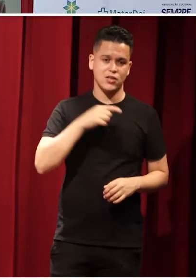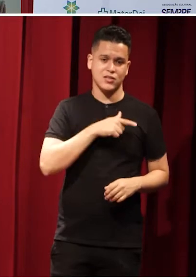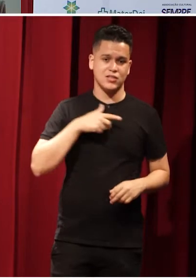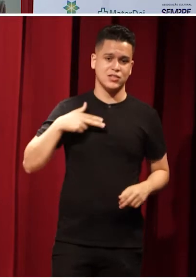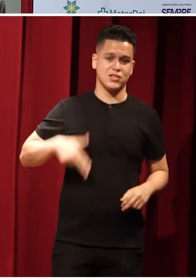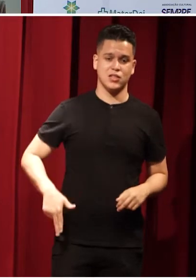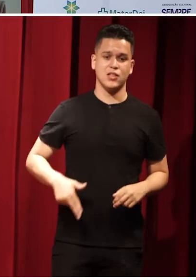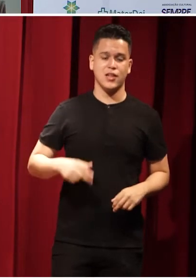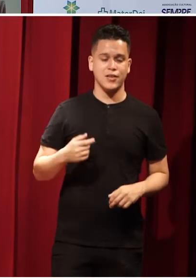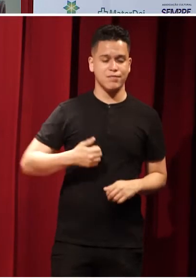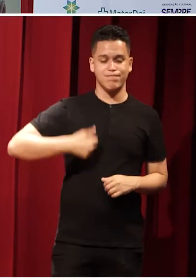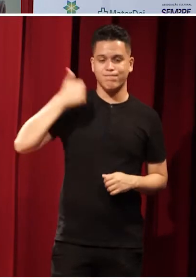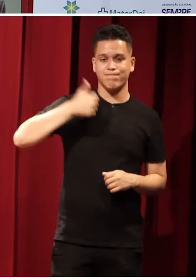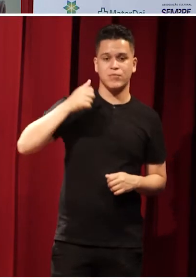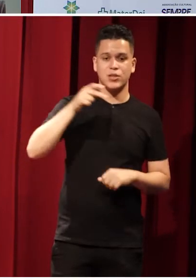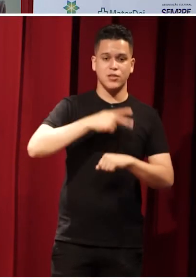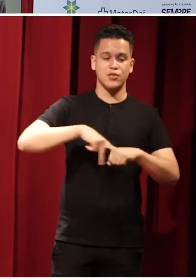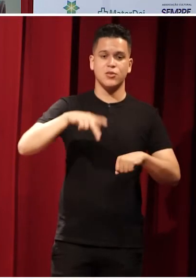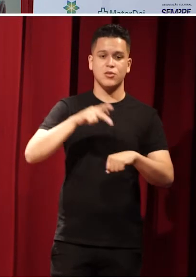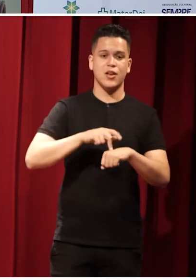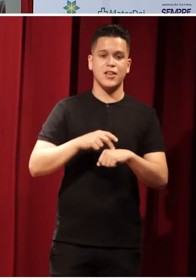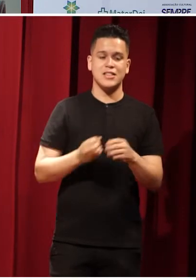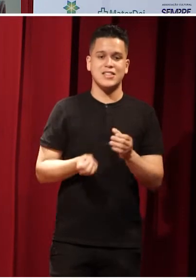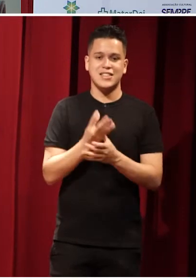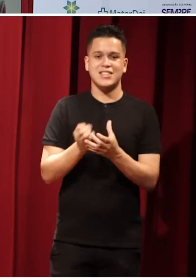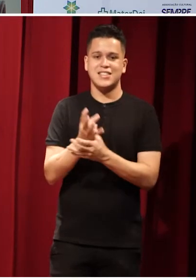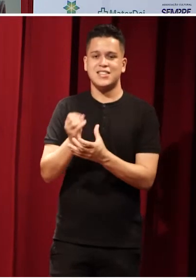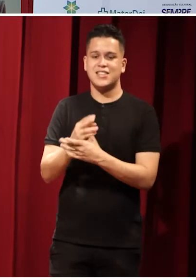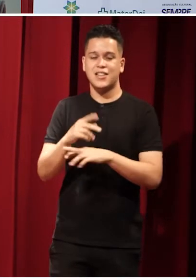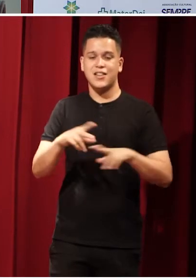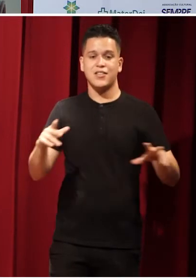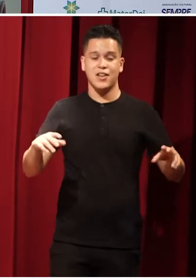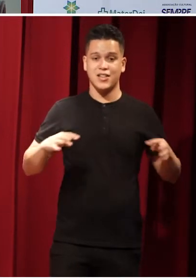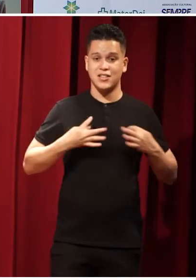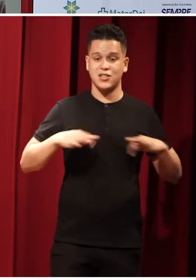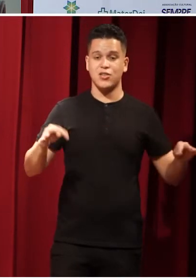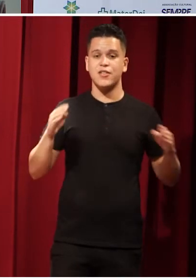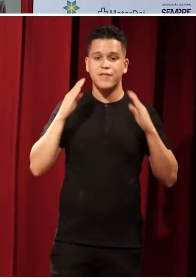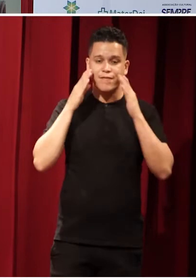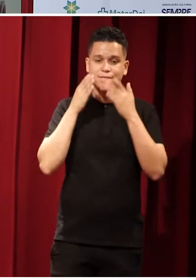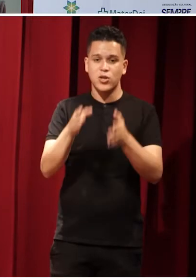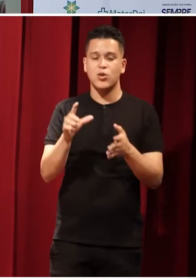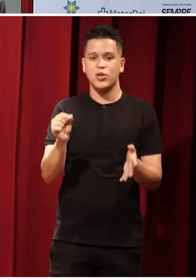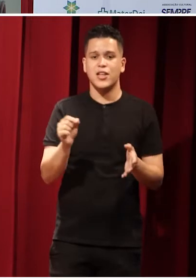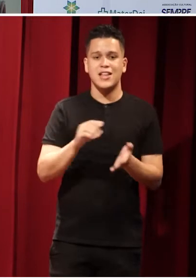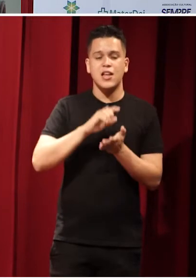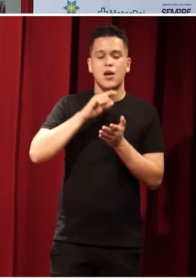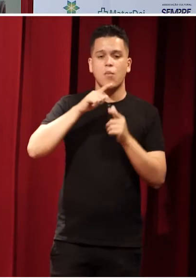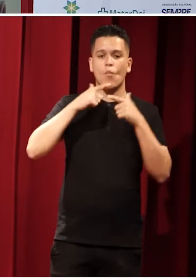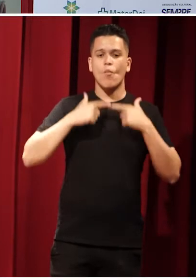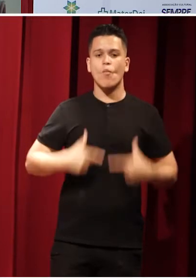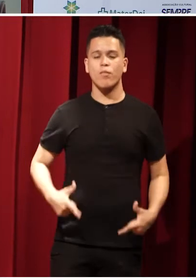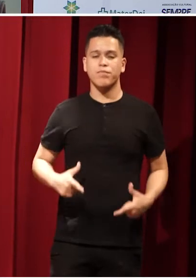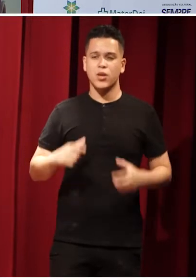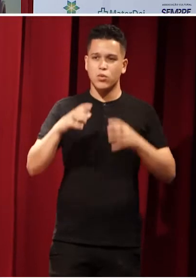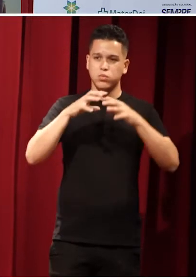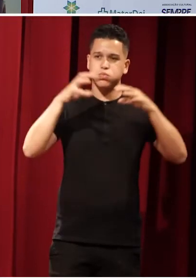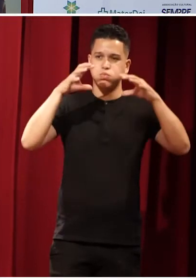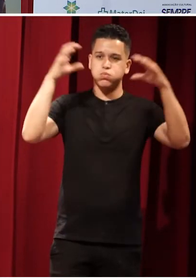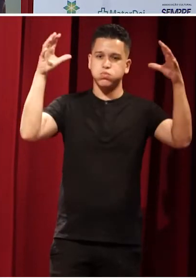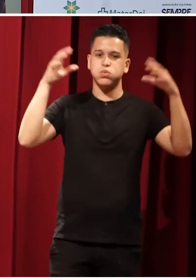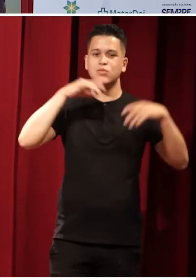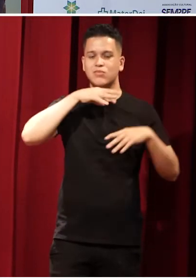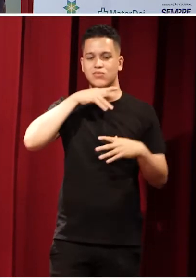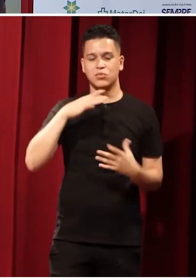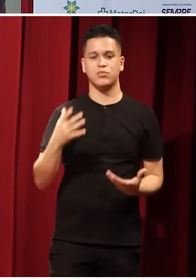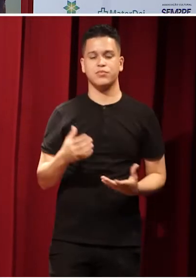vanguarda da produção de tecnologias voltadas à descarbonização da vida econômica. Pois bem,